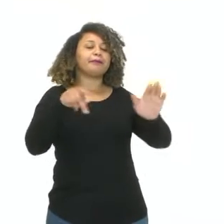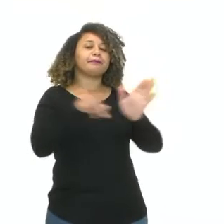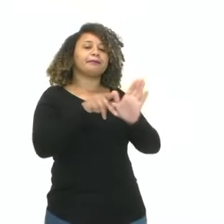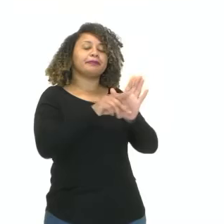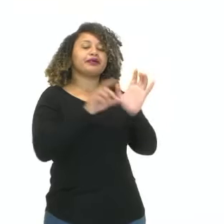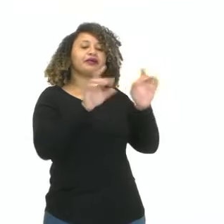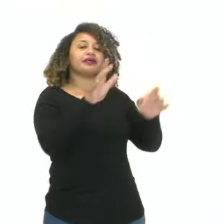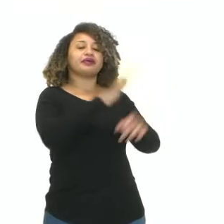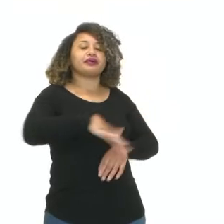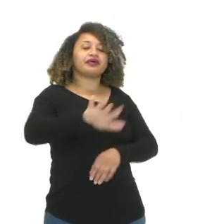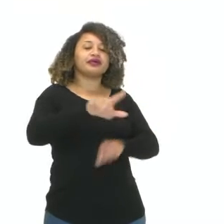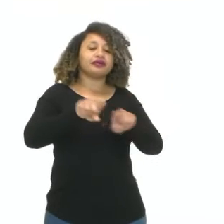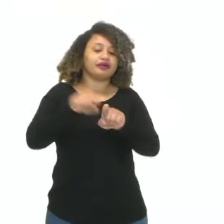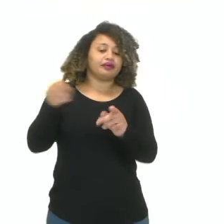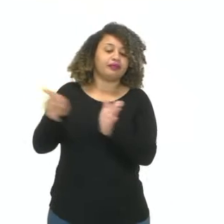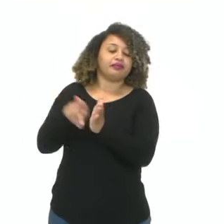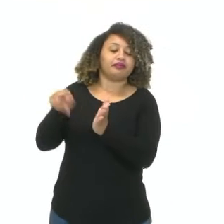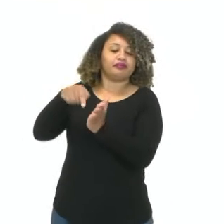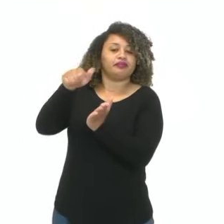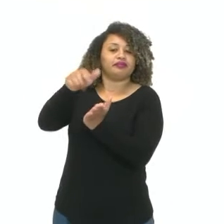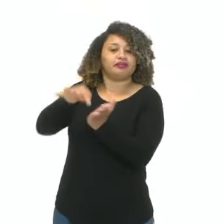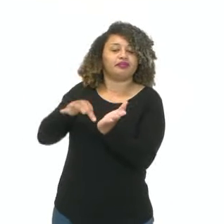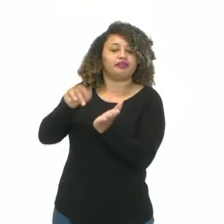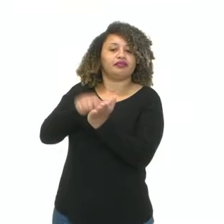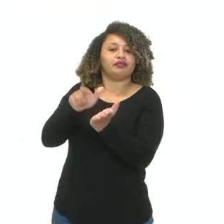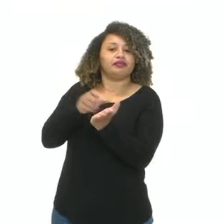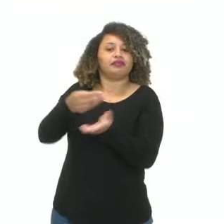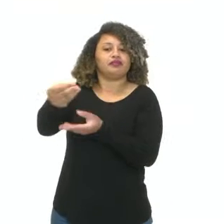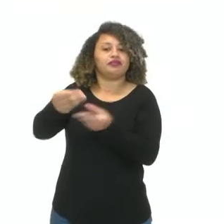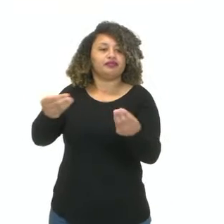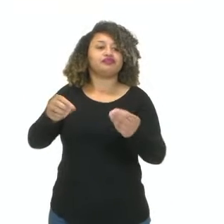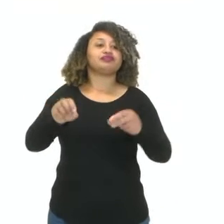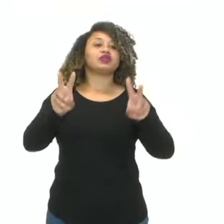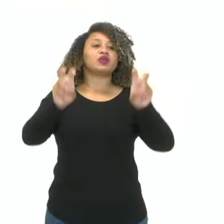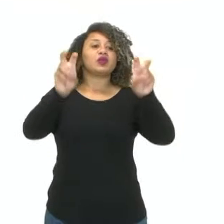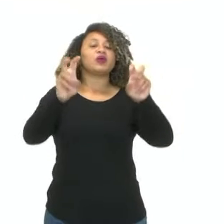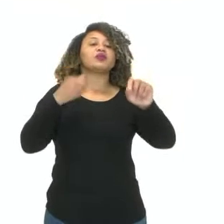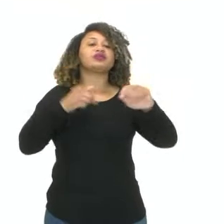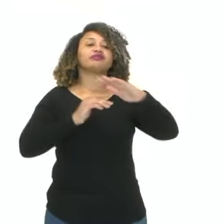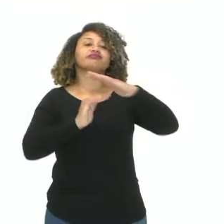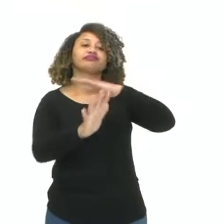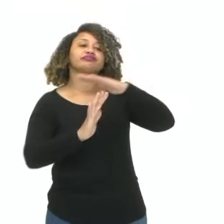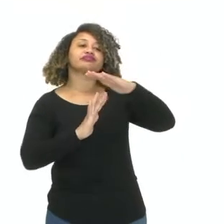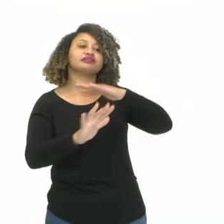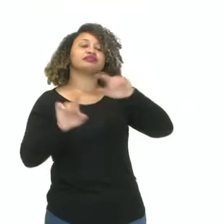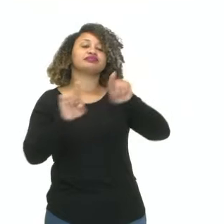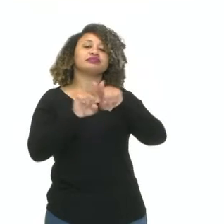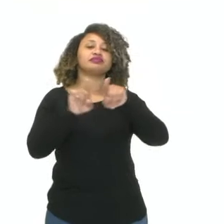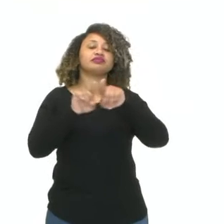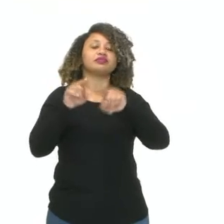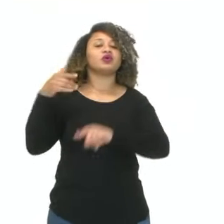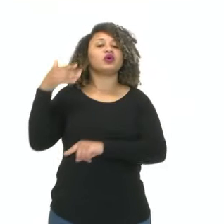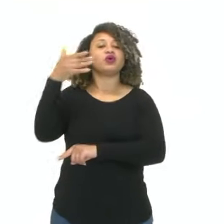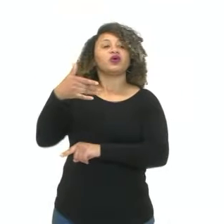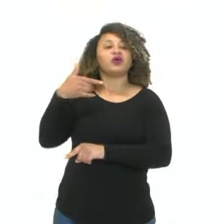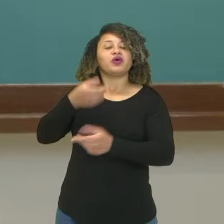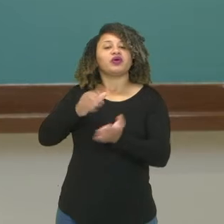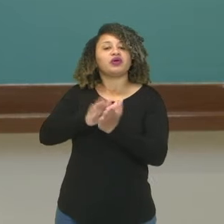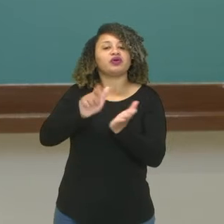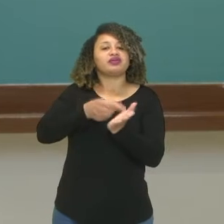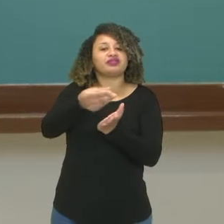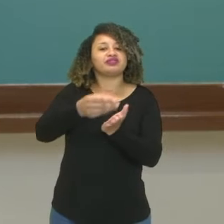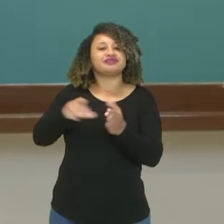panfletário. Debater sobre o tema da imigração e a influência do discurso panfletário. Nossa